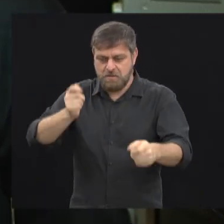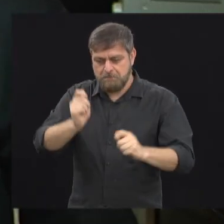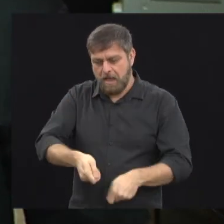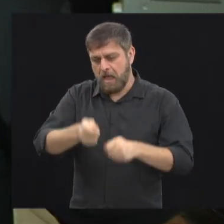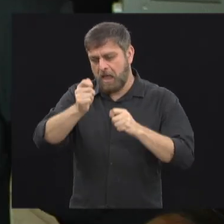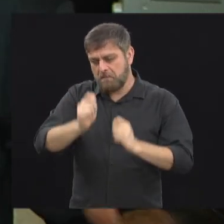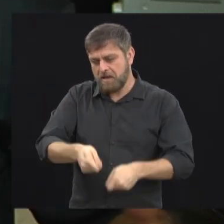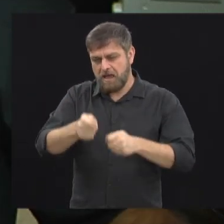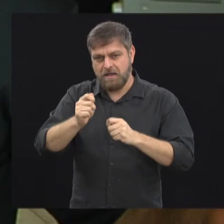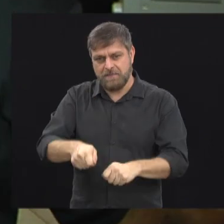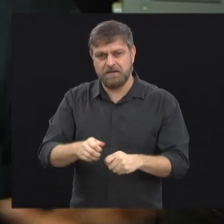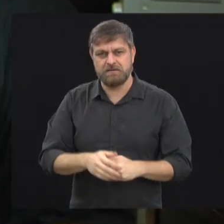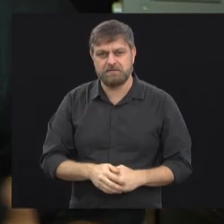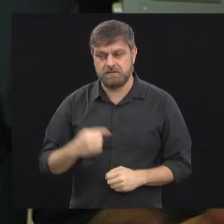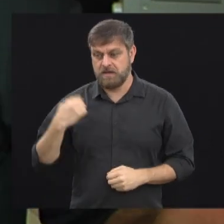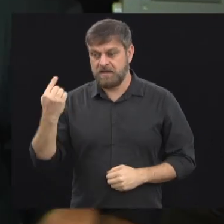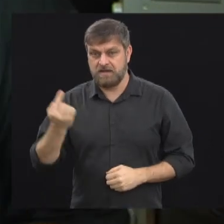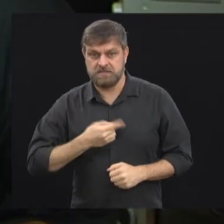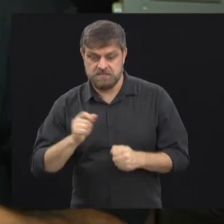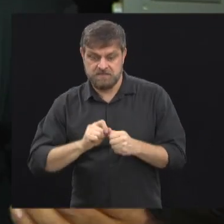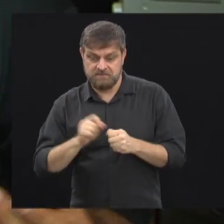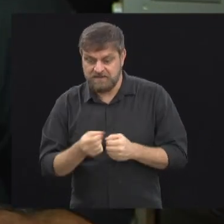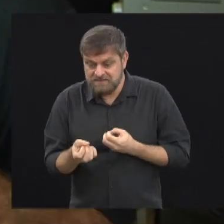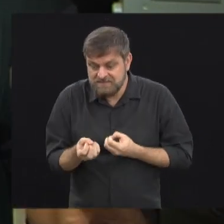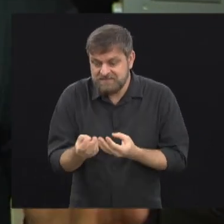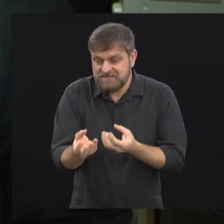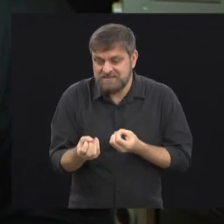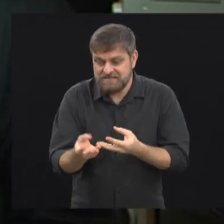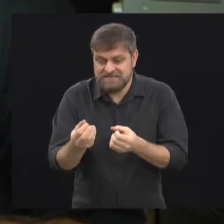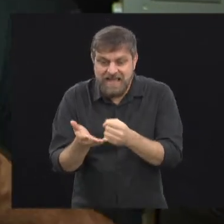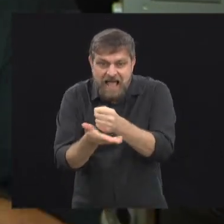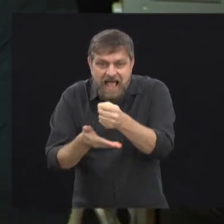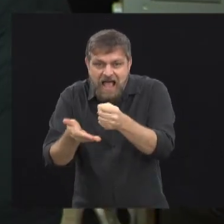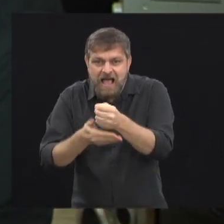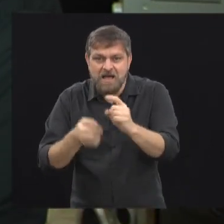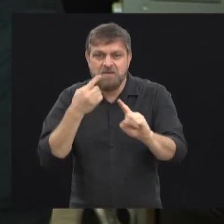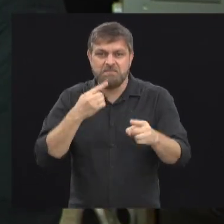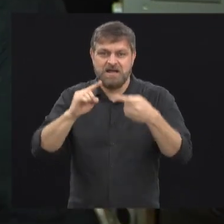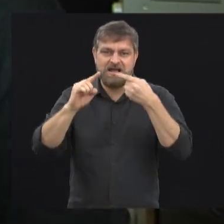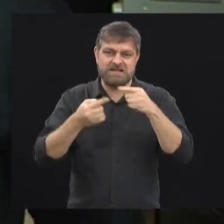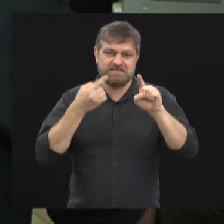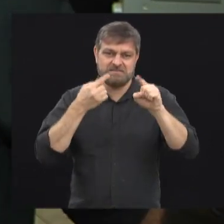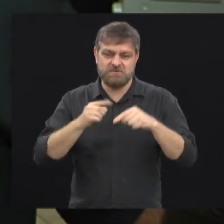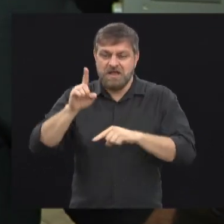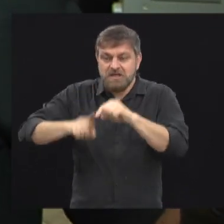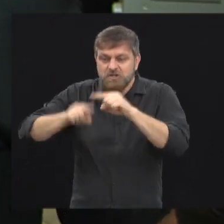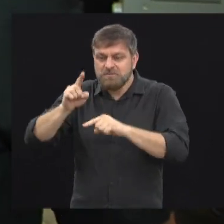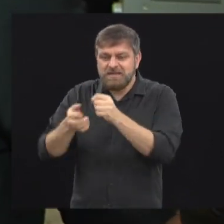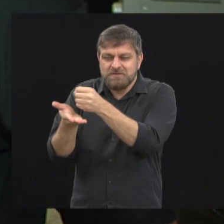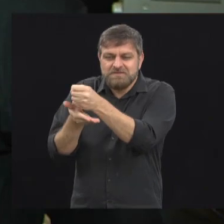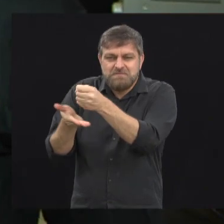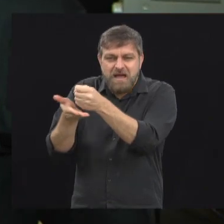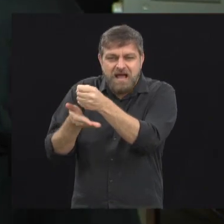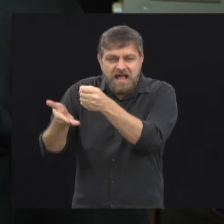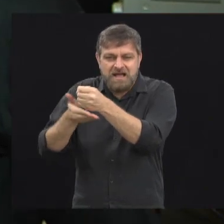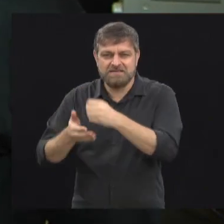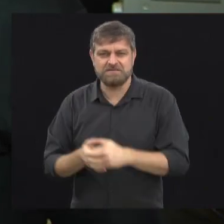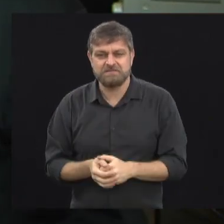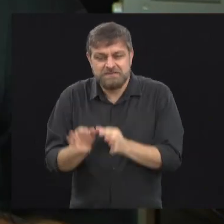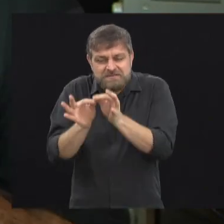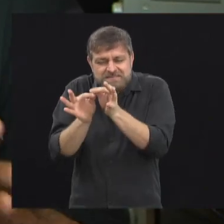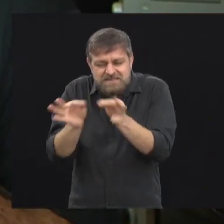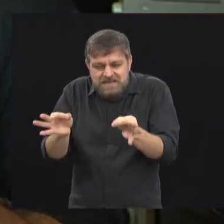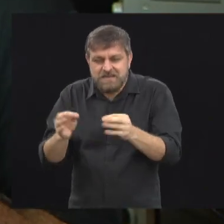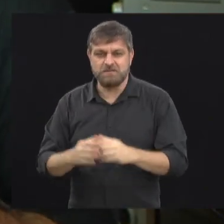Então a gente tenta dar umas noções de músicas básicas com esses instrumentos. Mas